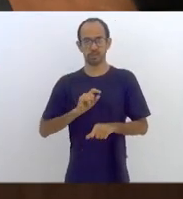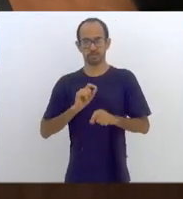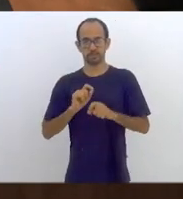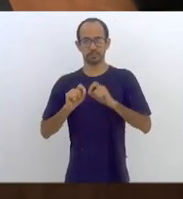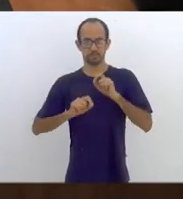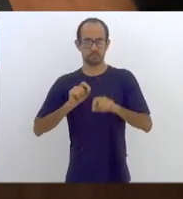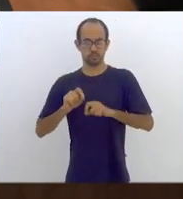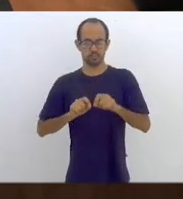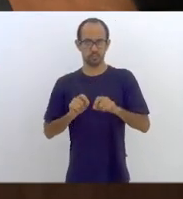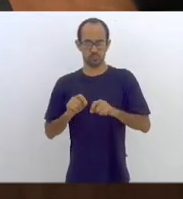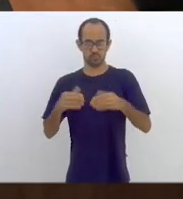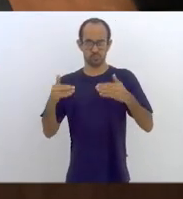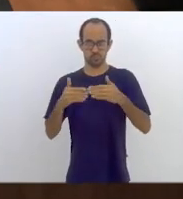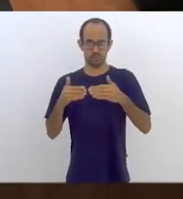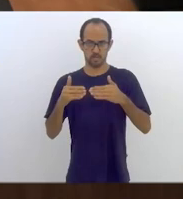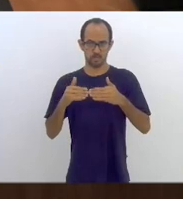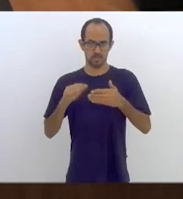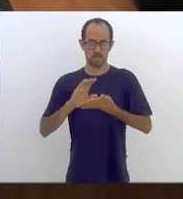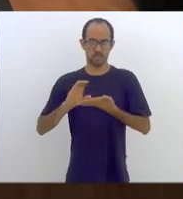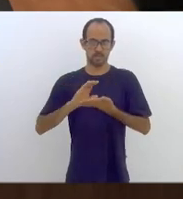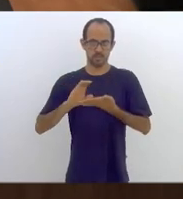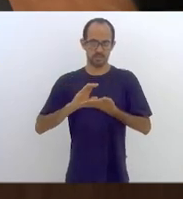pela constitucionalidade